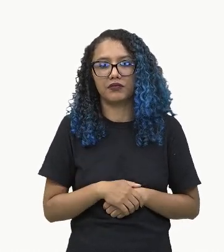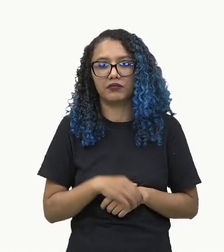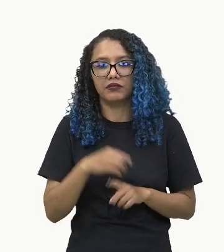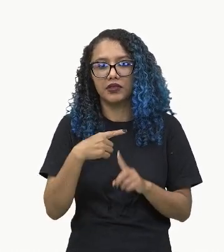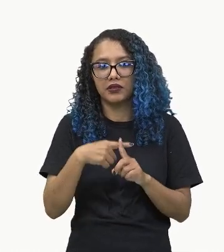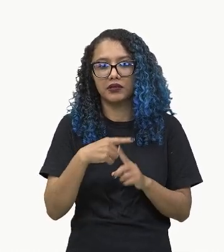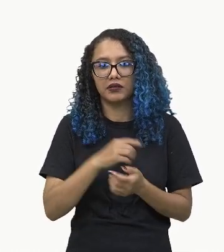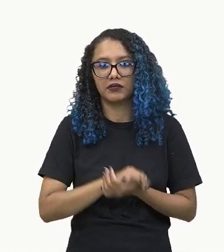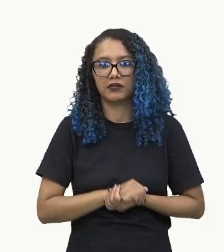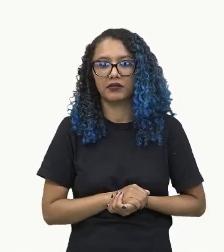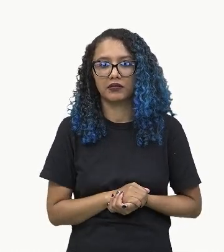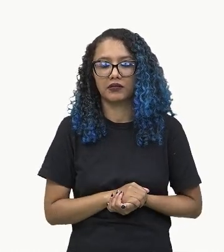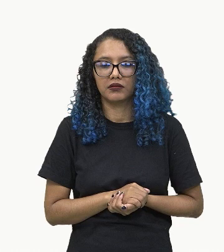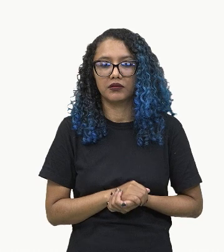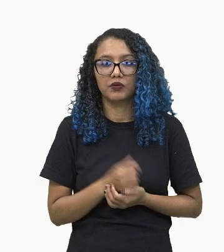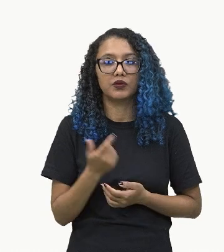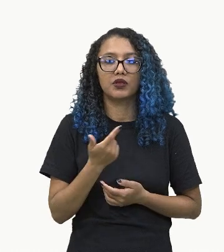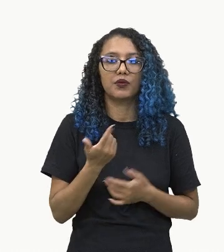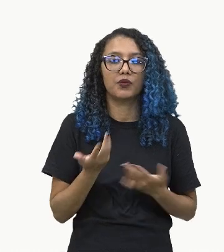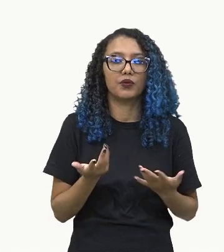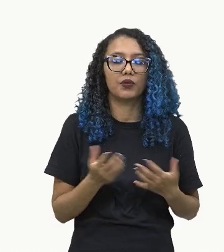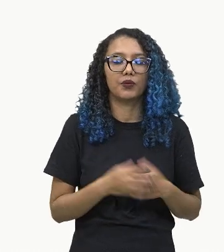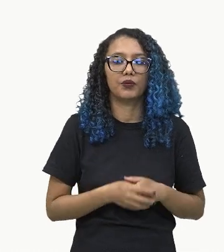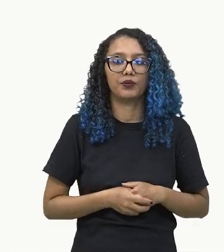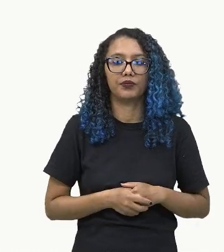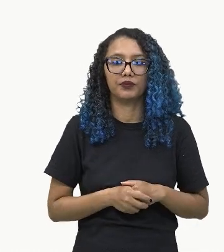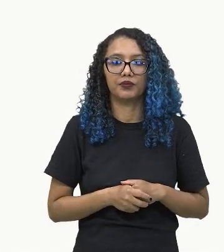Mais, quem é meu segundo termo?